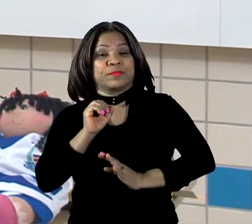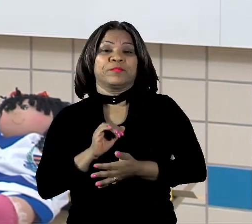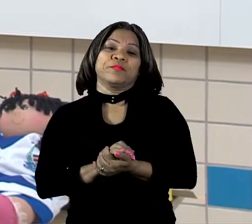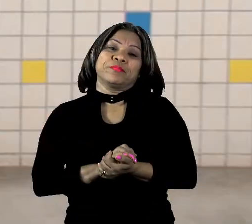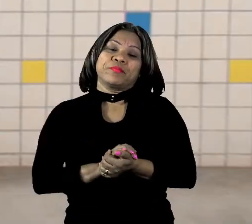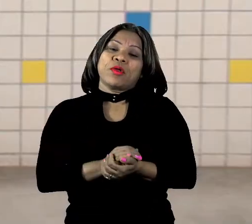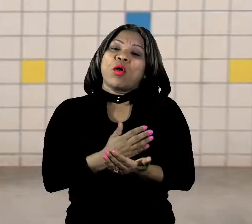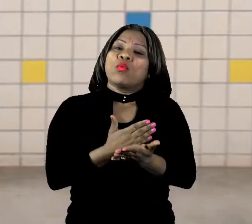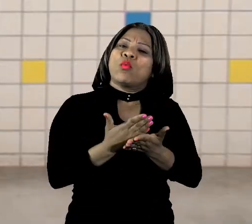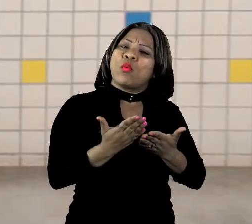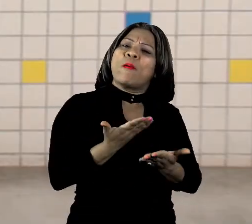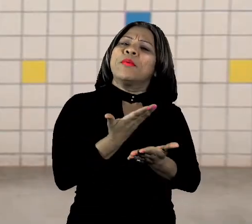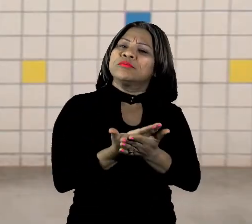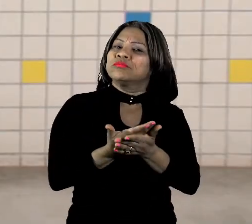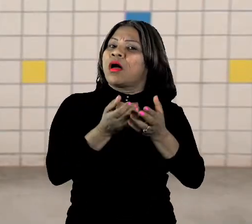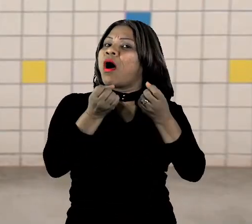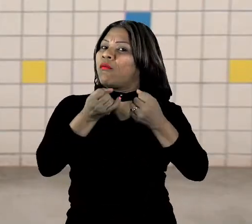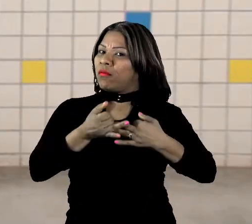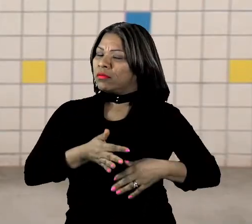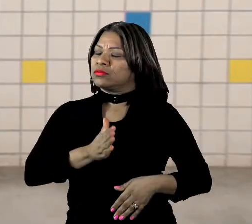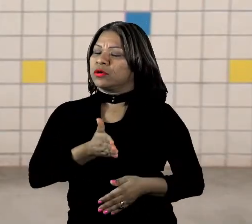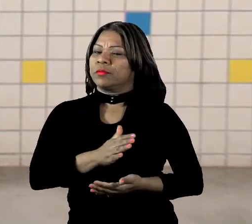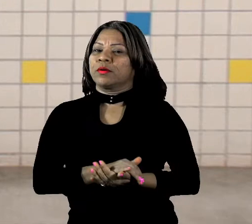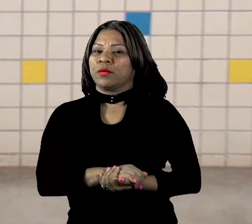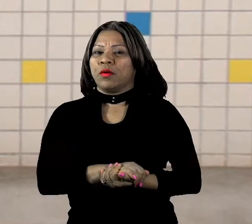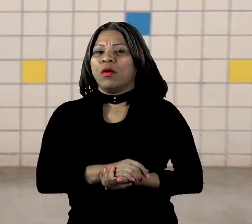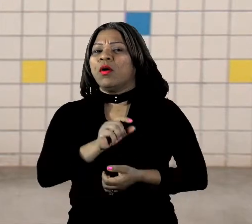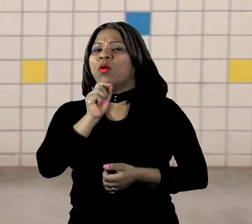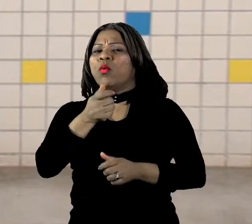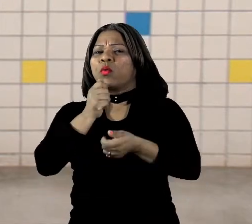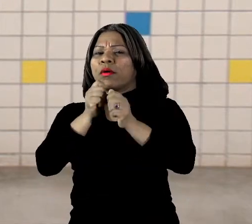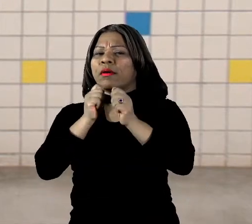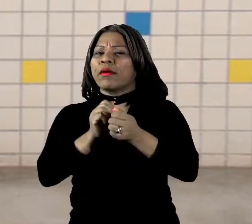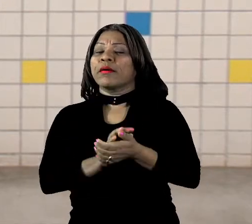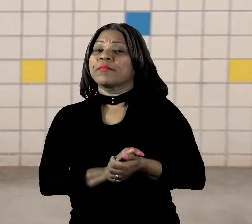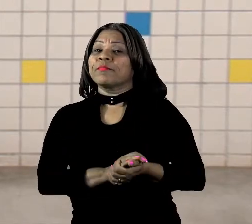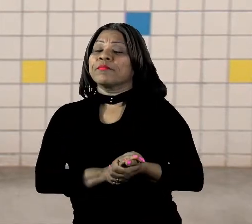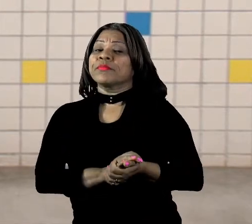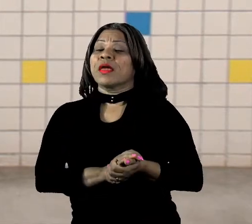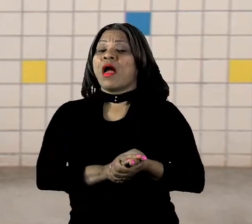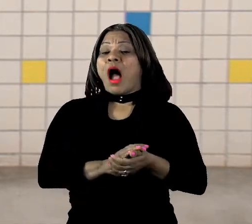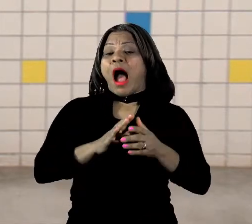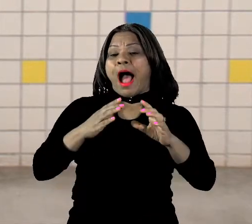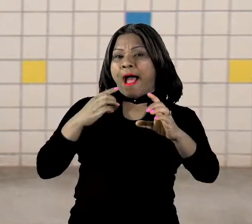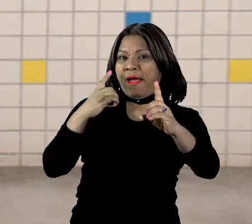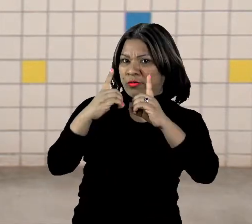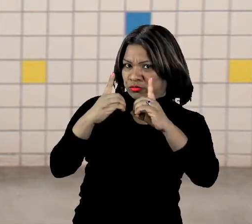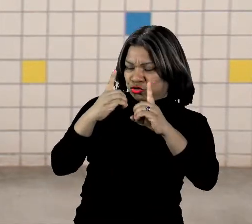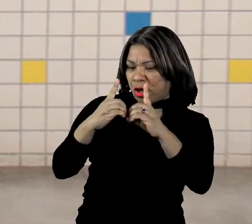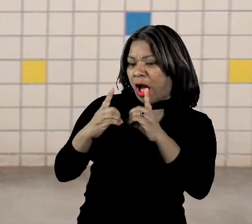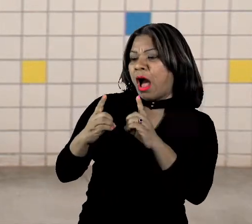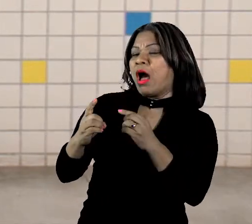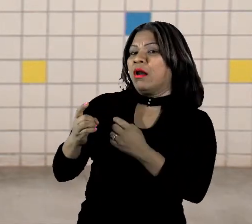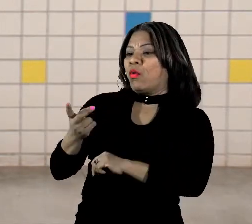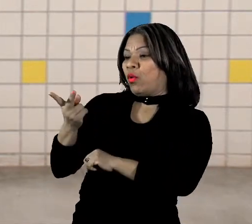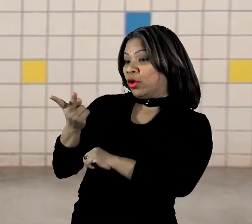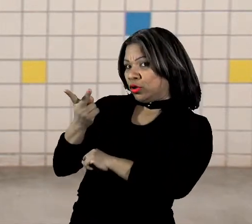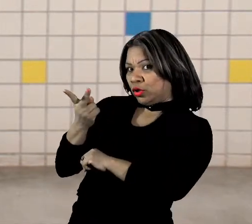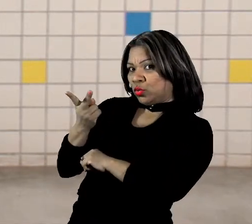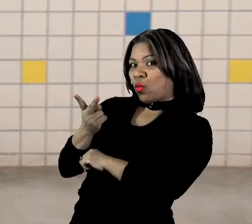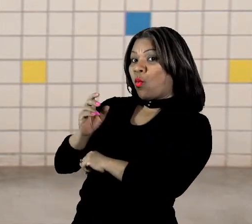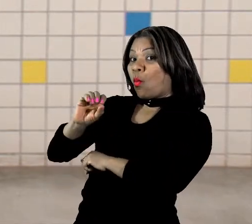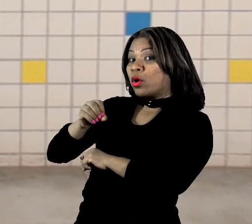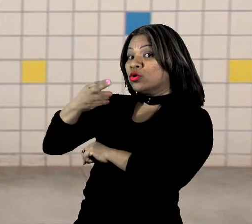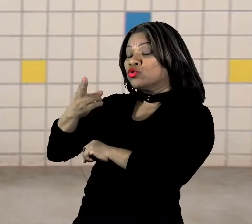aula, o que era a entrevista? Era um diálogo entre 2 ou mais pessoas. Teve a entrevista só com o Ziraldo na primeira